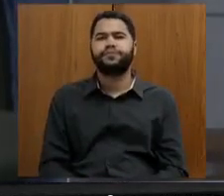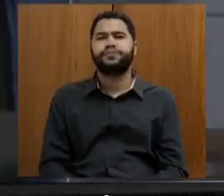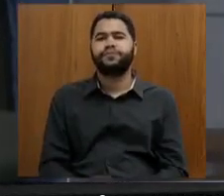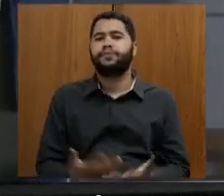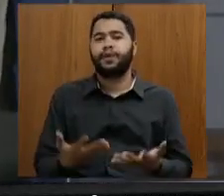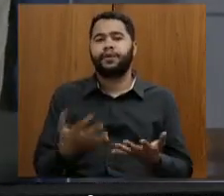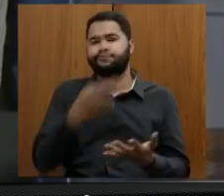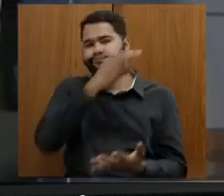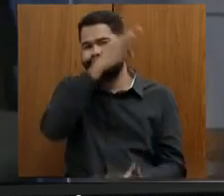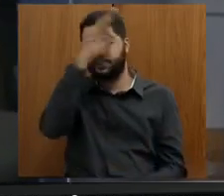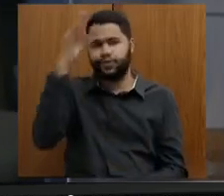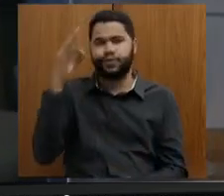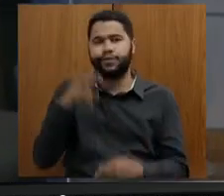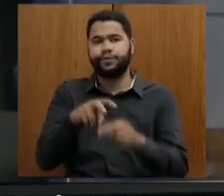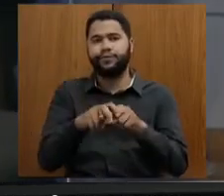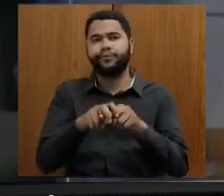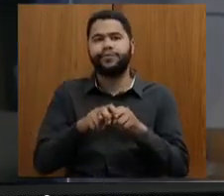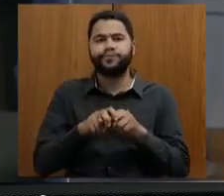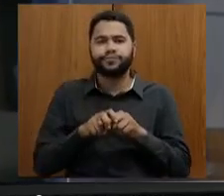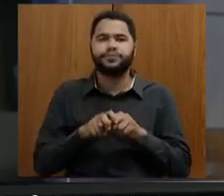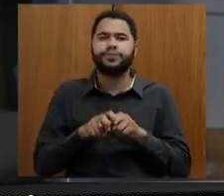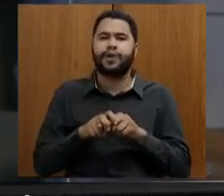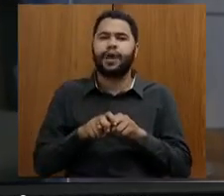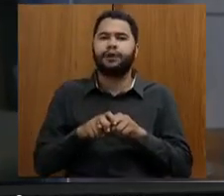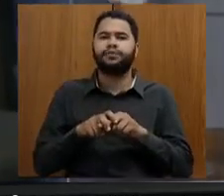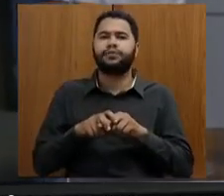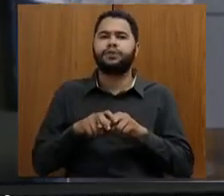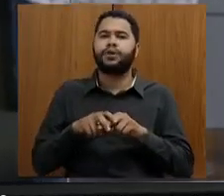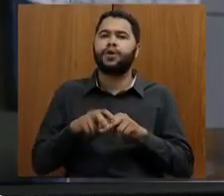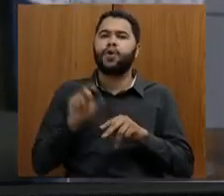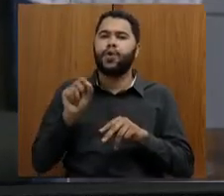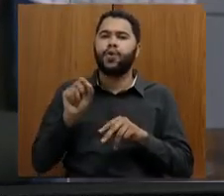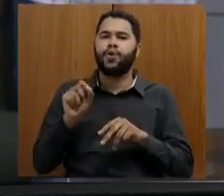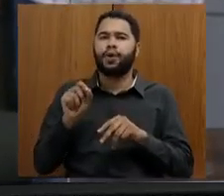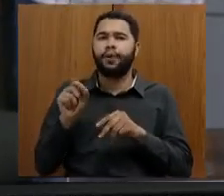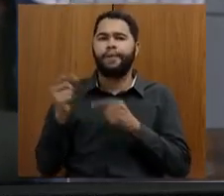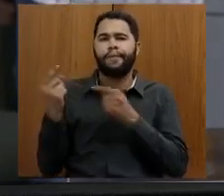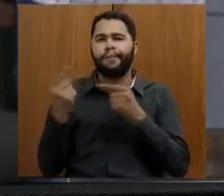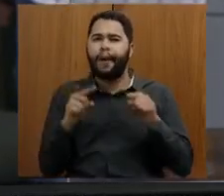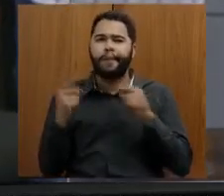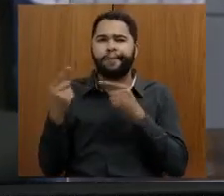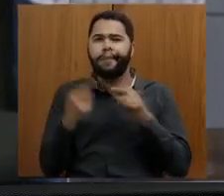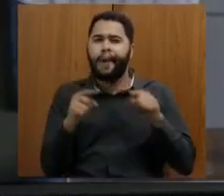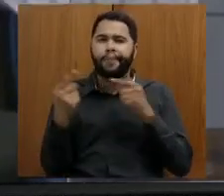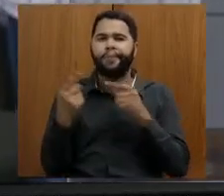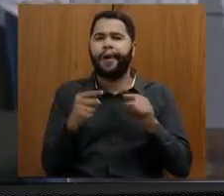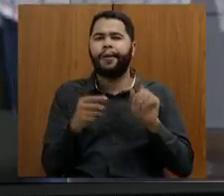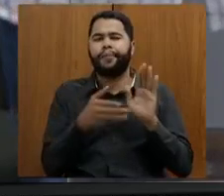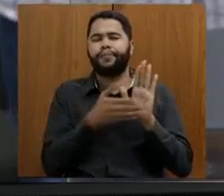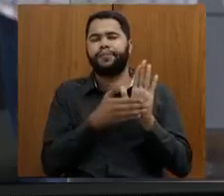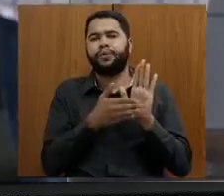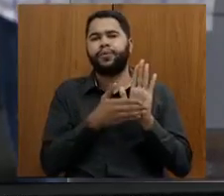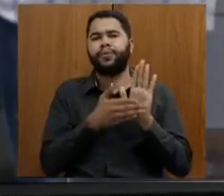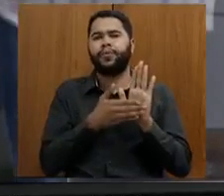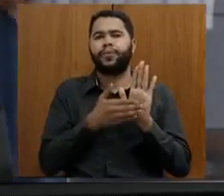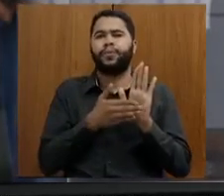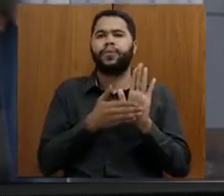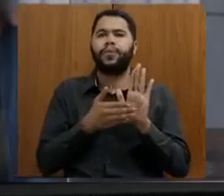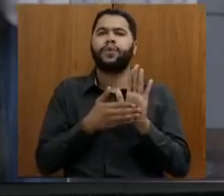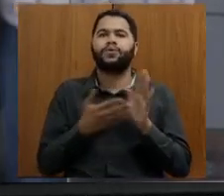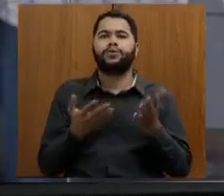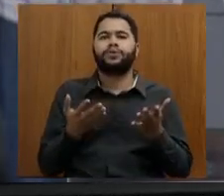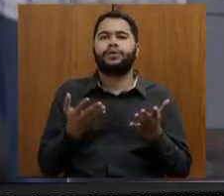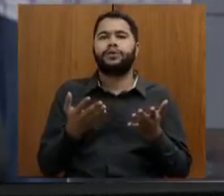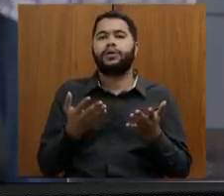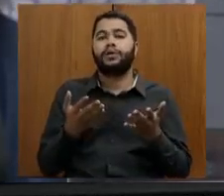inocentemente em função daquela operação e impulsão daquela proposta e daquela